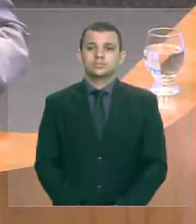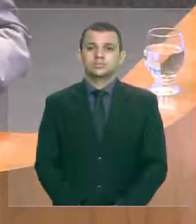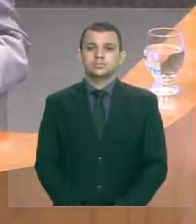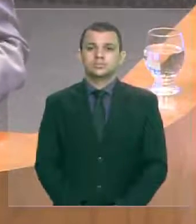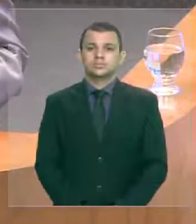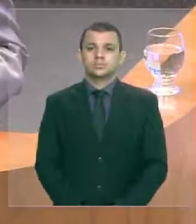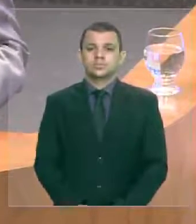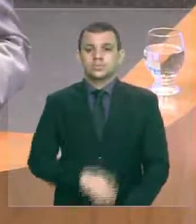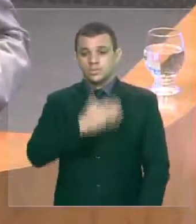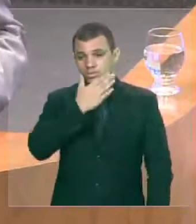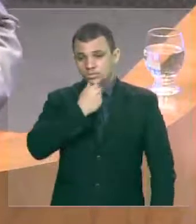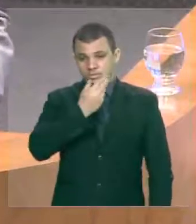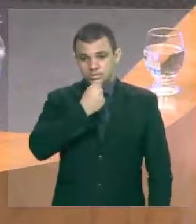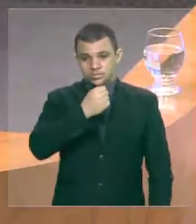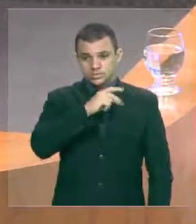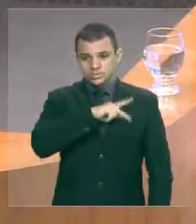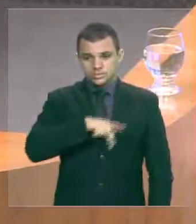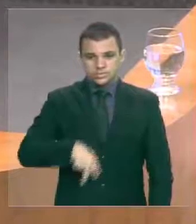O presidente